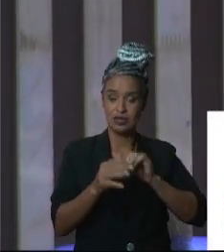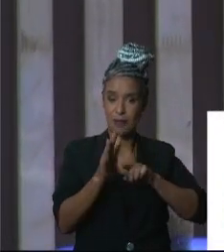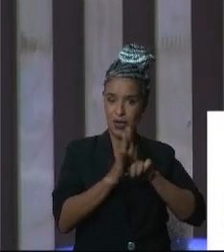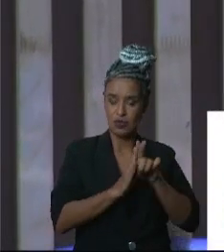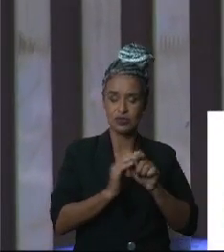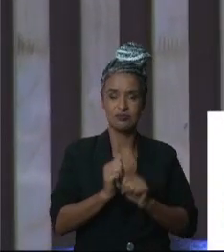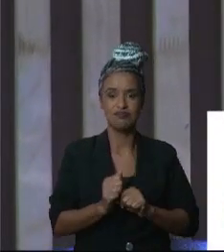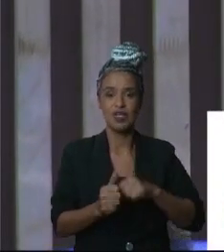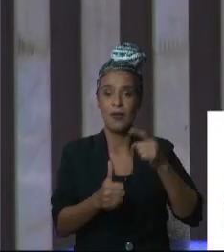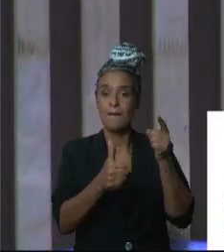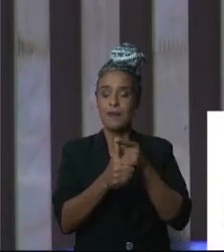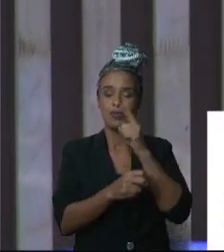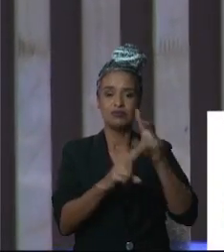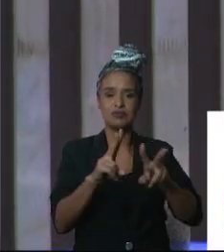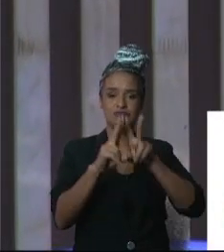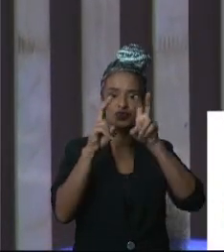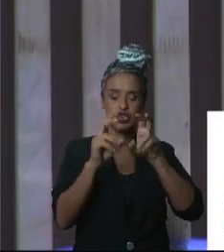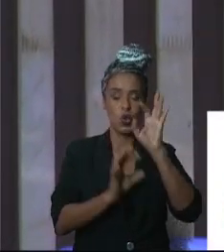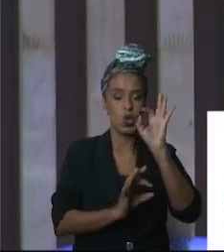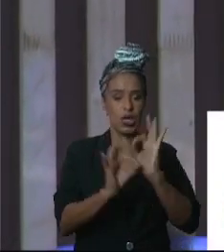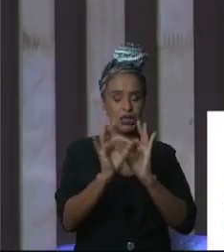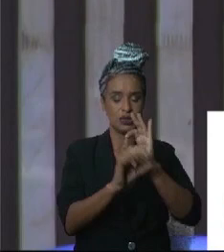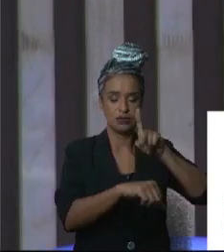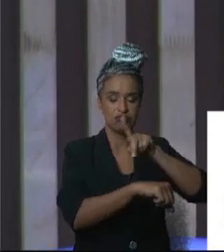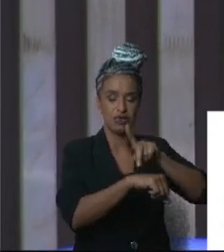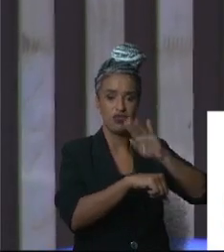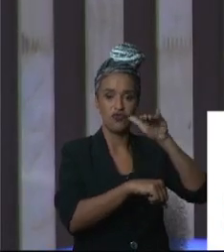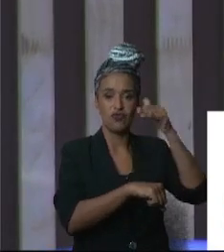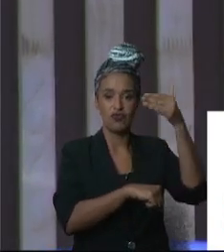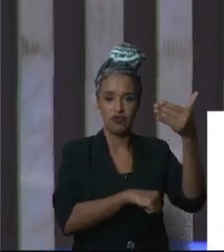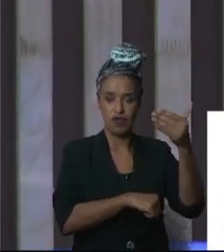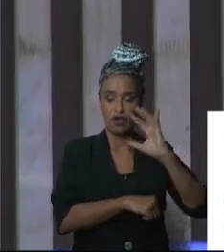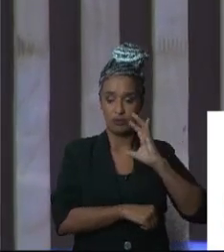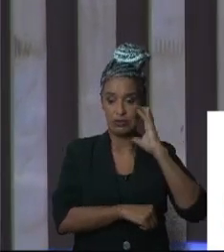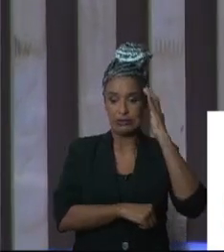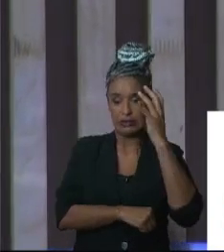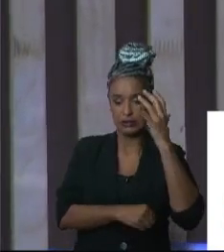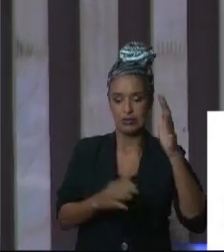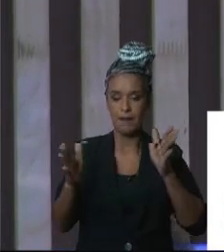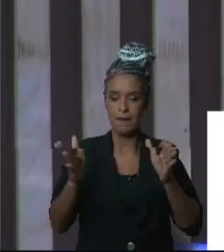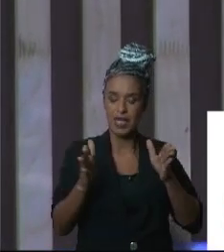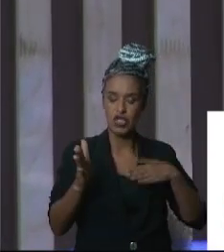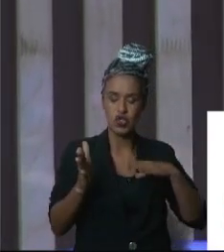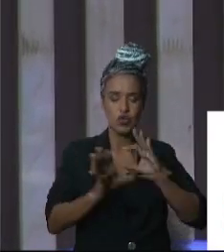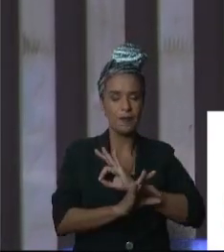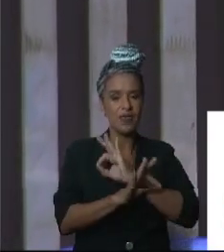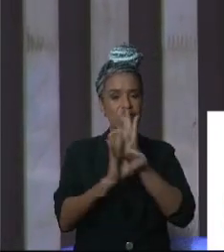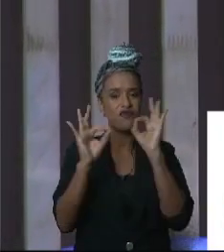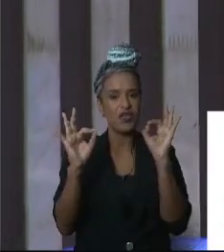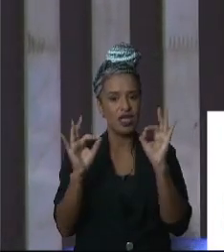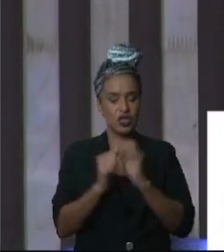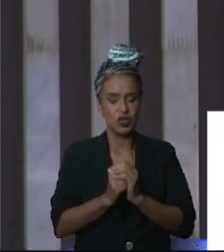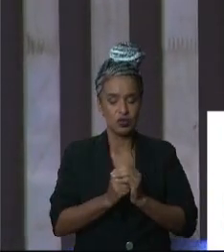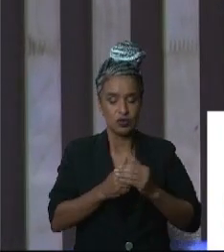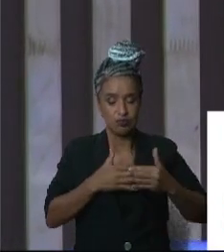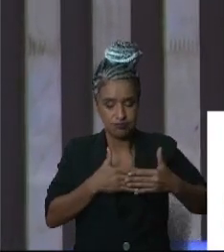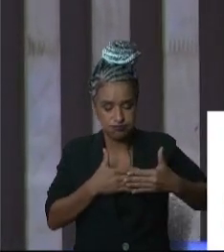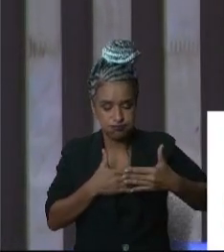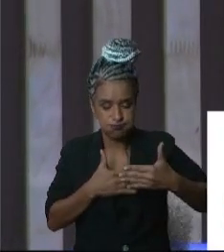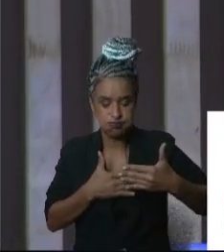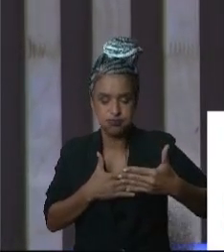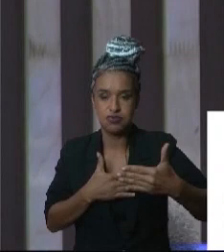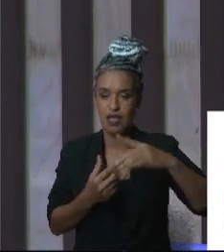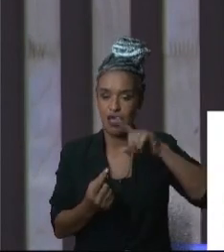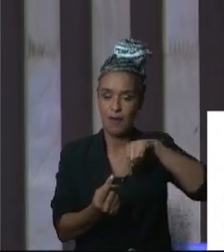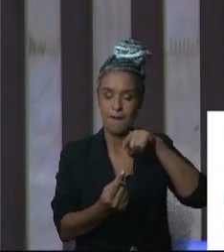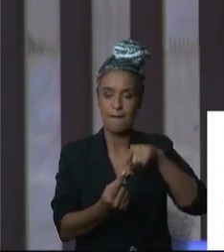título Organizações Internacionais Diante da Tempestade Perfeita, o longo caminho rumo à